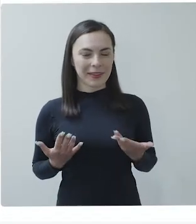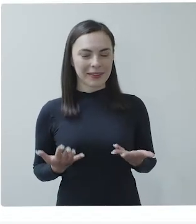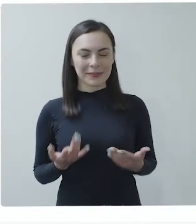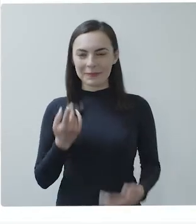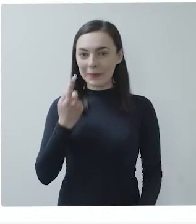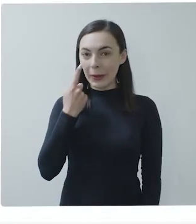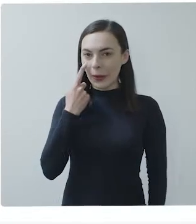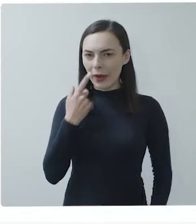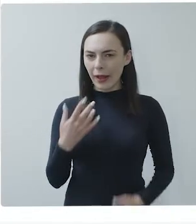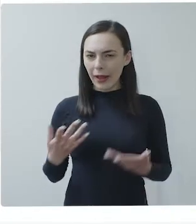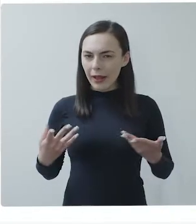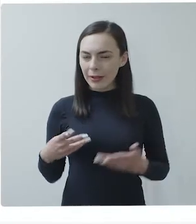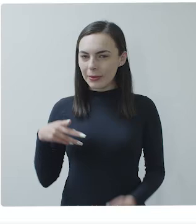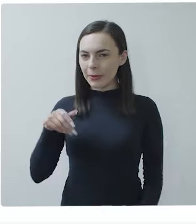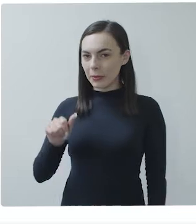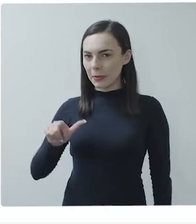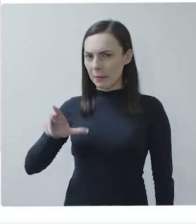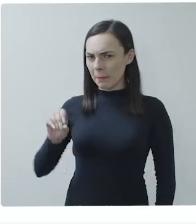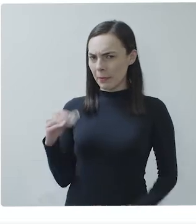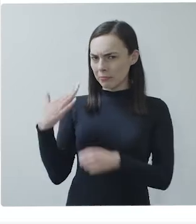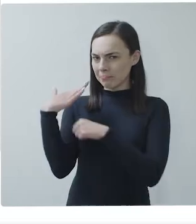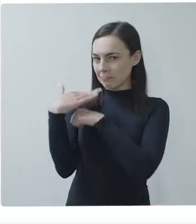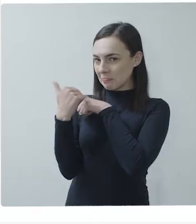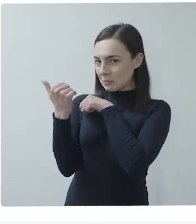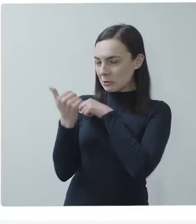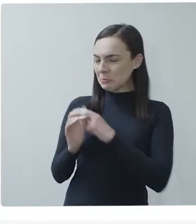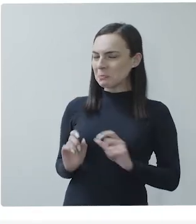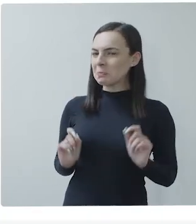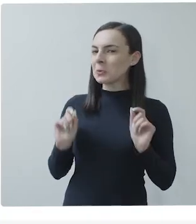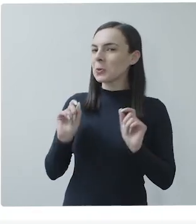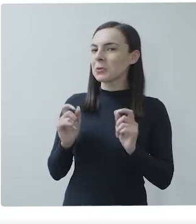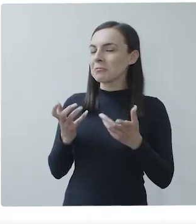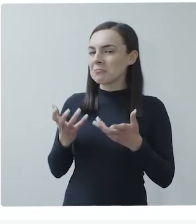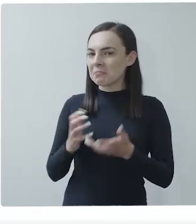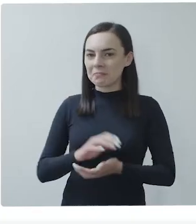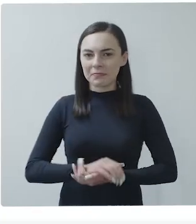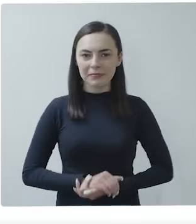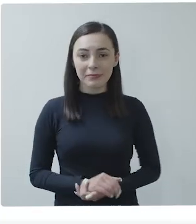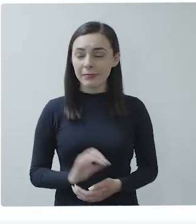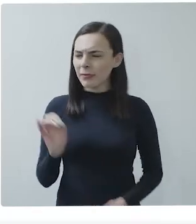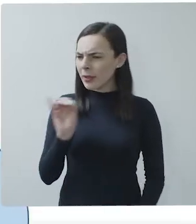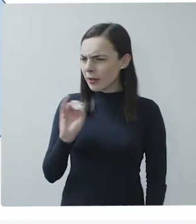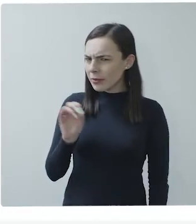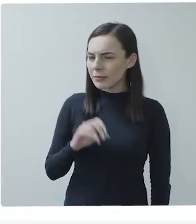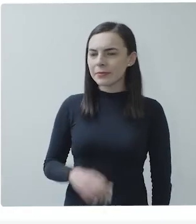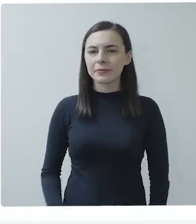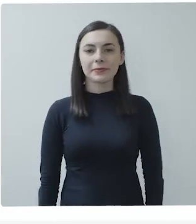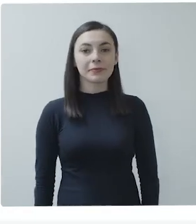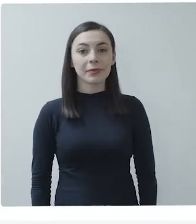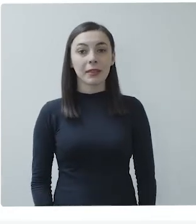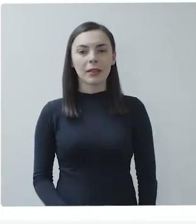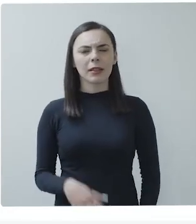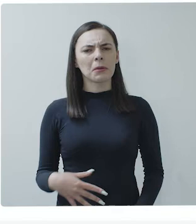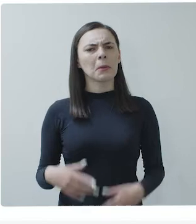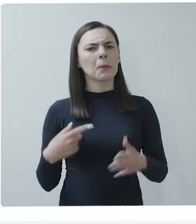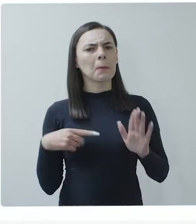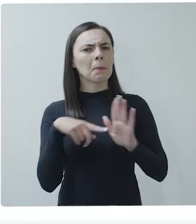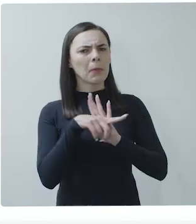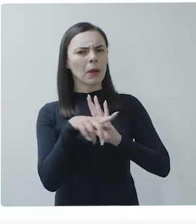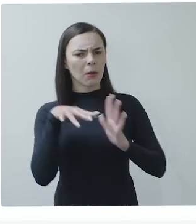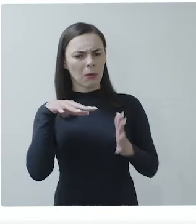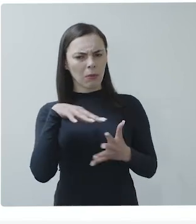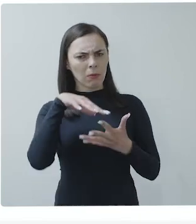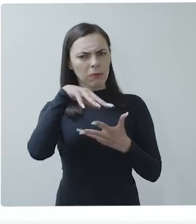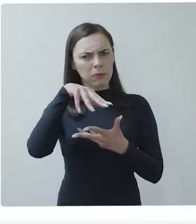Então, olha só, o Paulo tá me chamando. Deixa eu ver o que que o Paulo quer. Oi, Paulo. O planeta